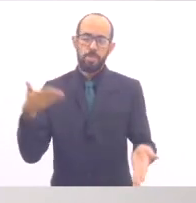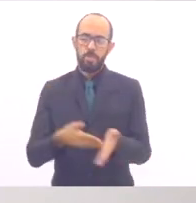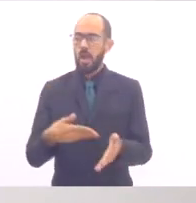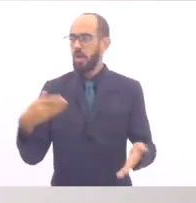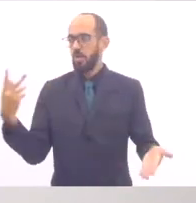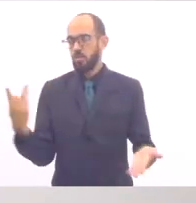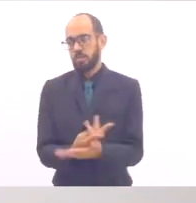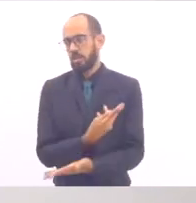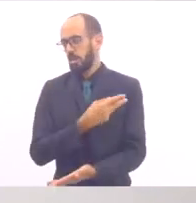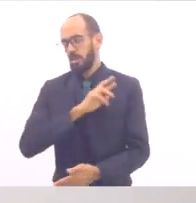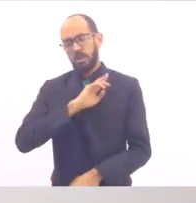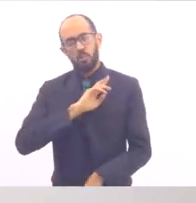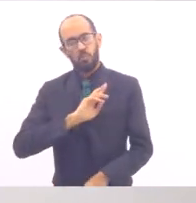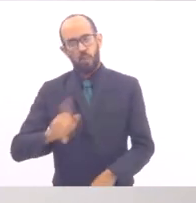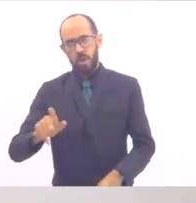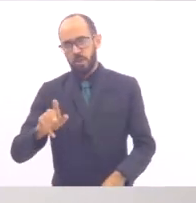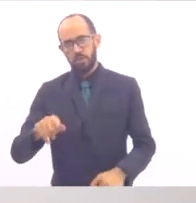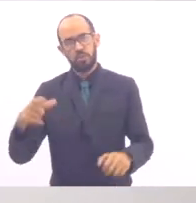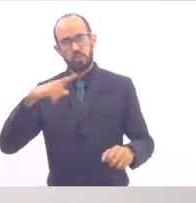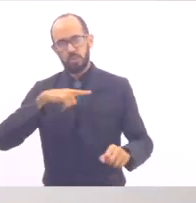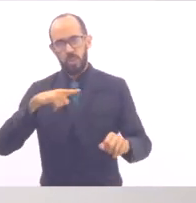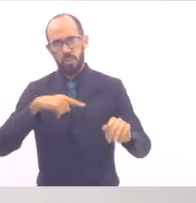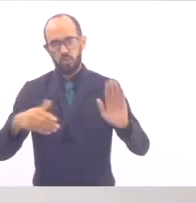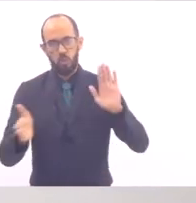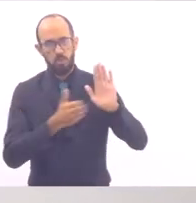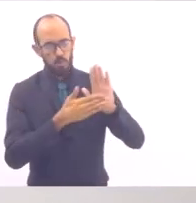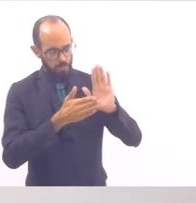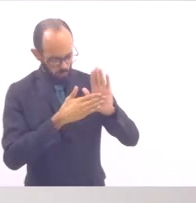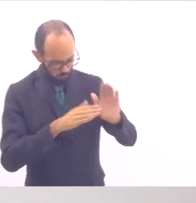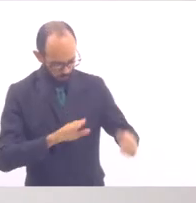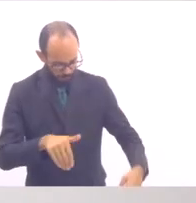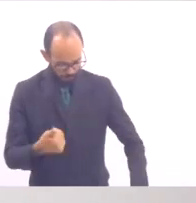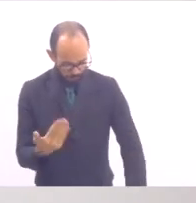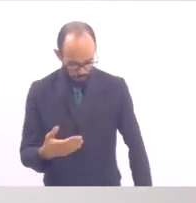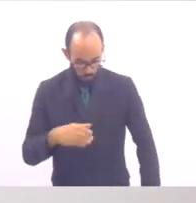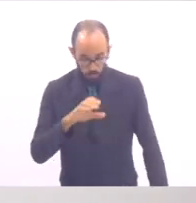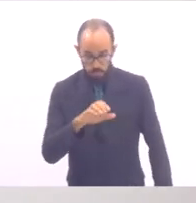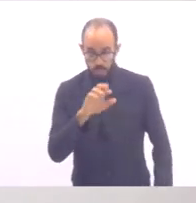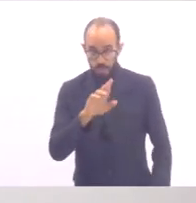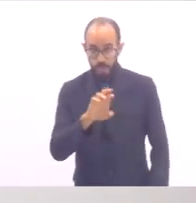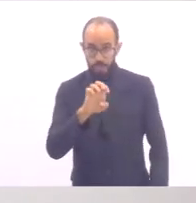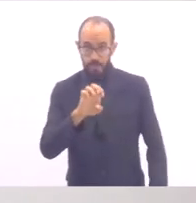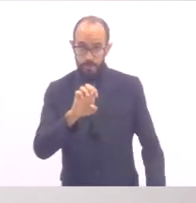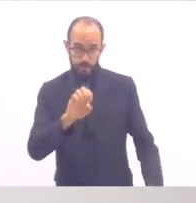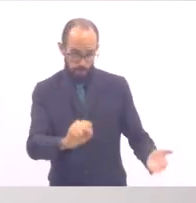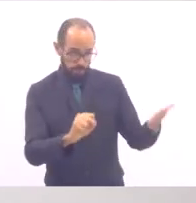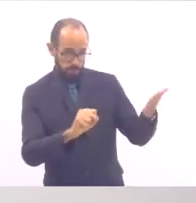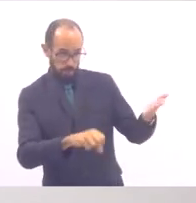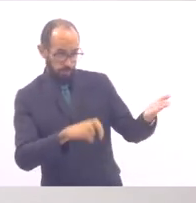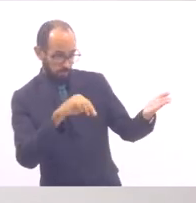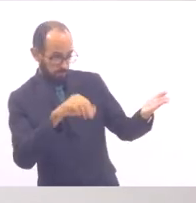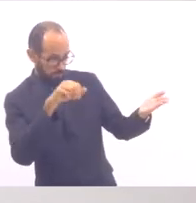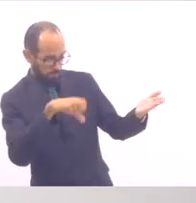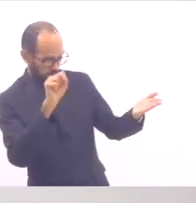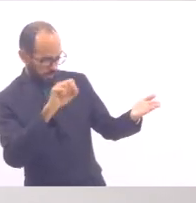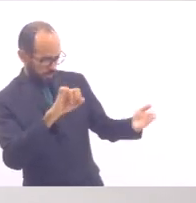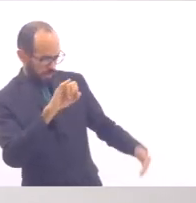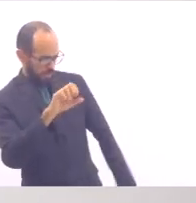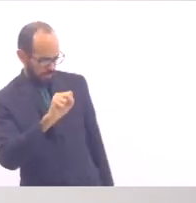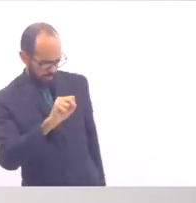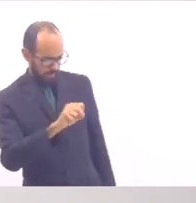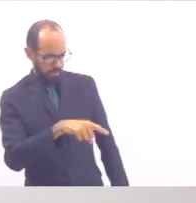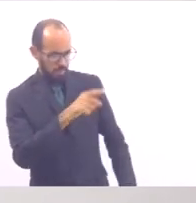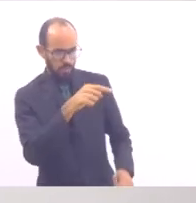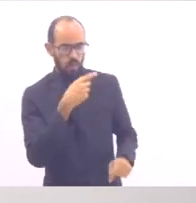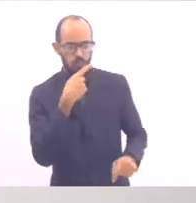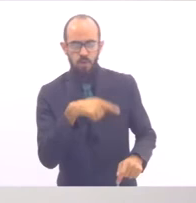tem esse compromisso. Falando sobre o CRS Moisés... Moisés,